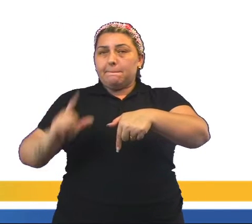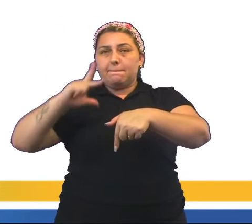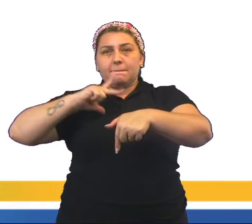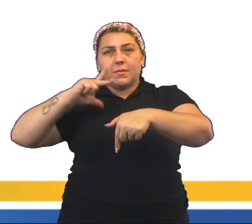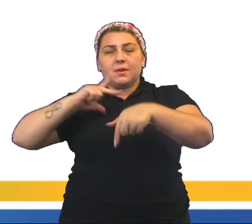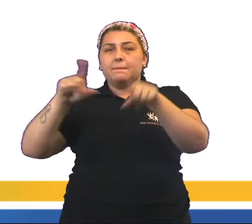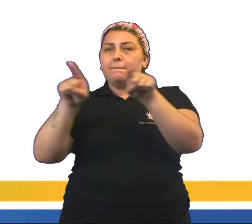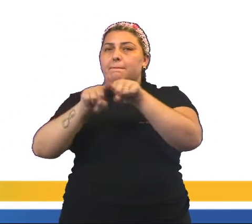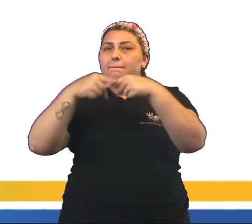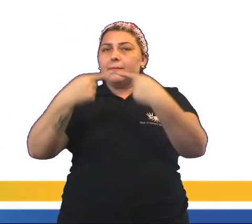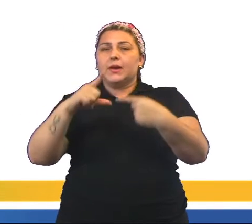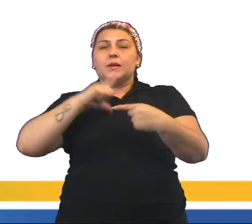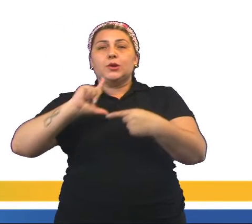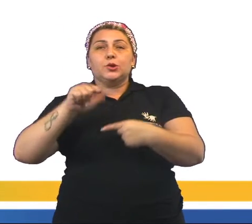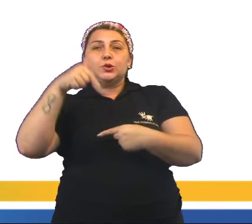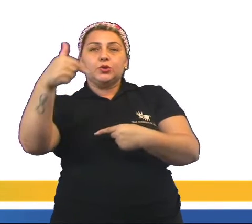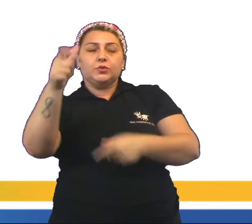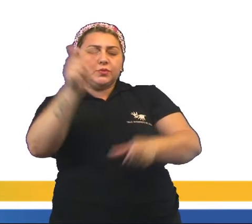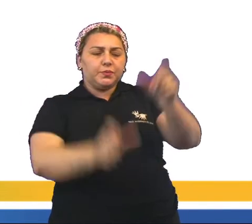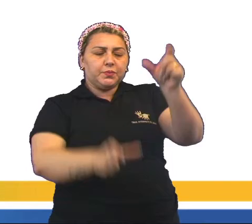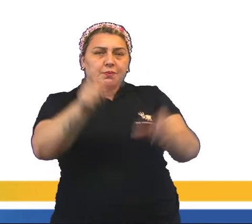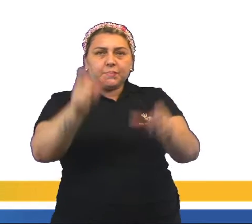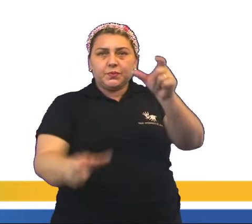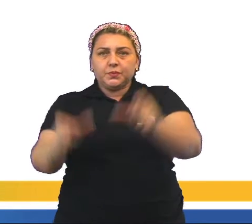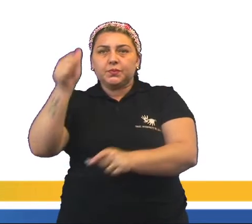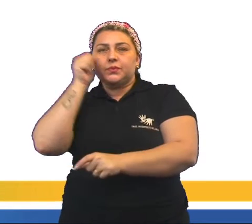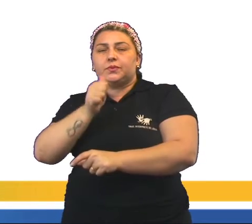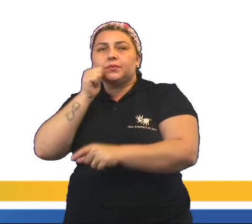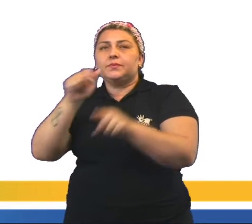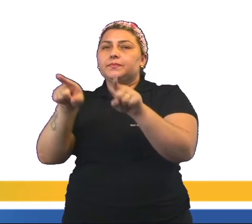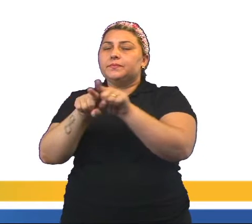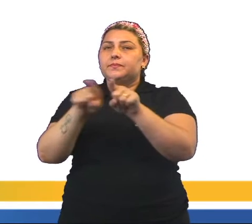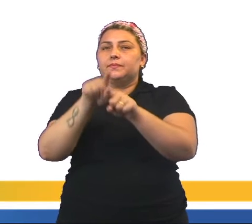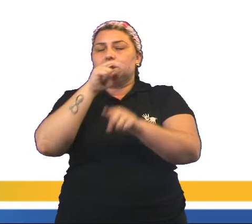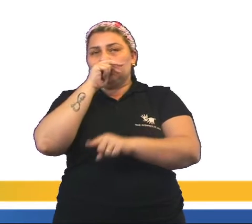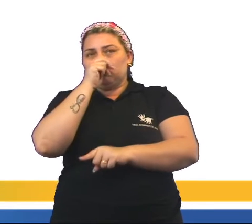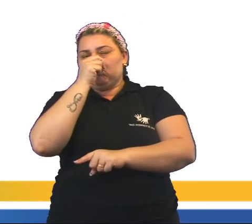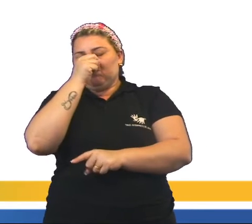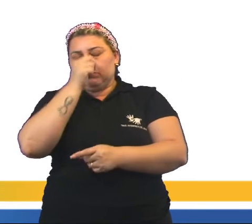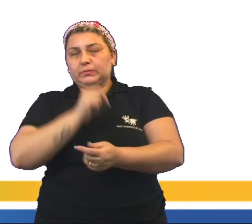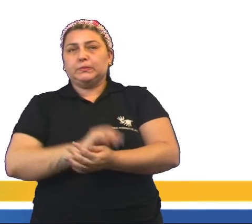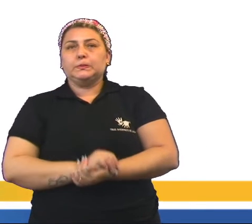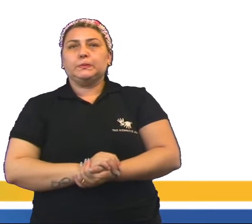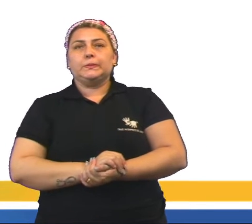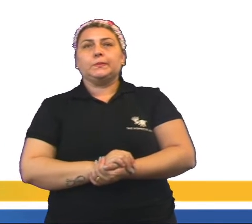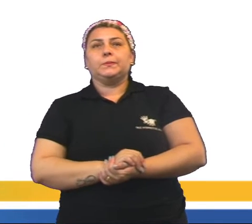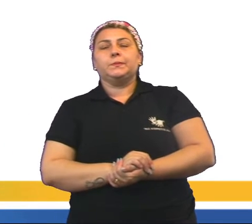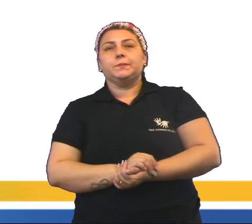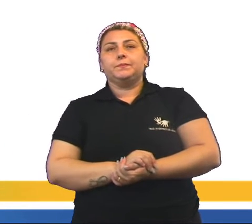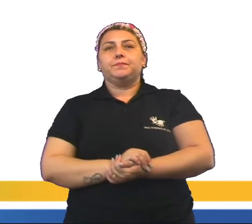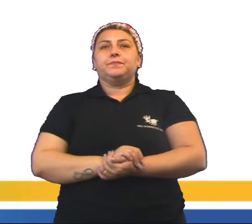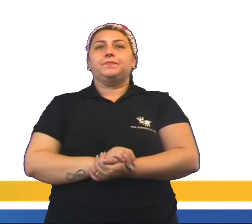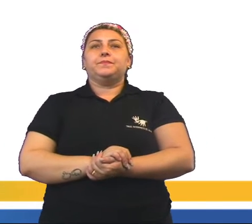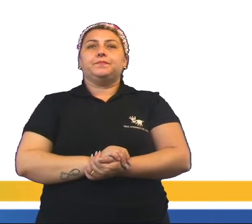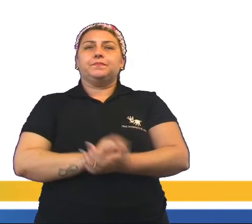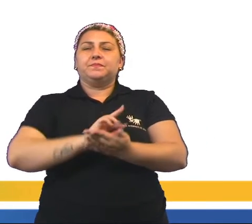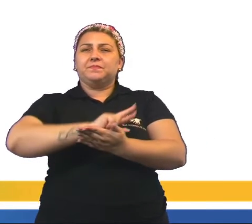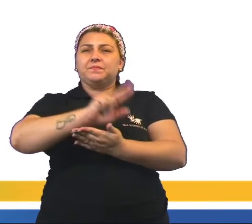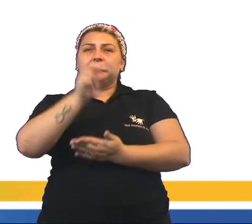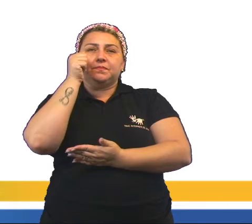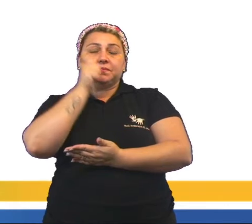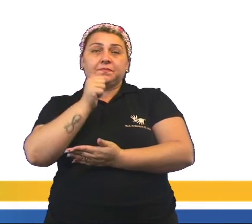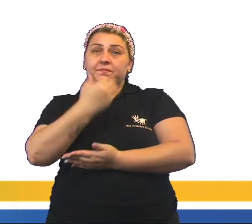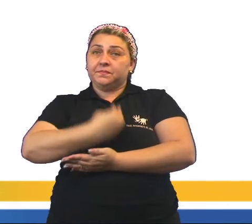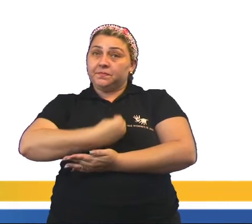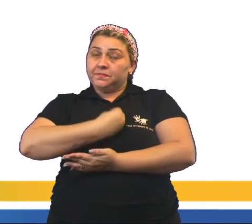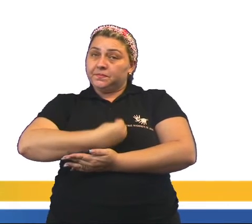mas ao mesmo tempo que foi uma luta pessoal, acaba correspondendo a uma luta que contempla, digamos assim, uma série de mulheres